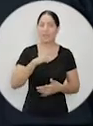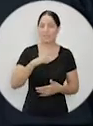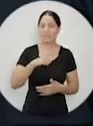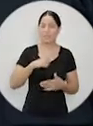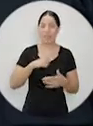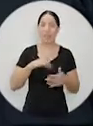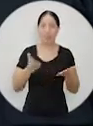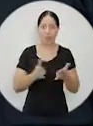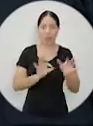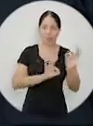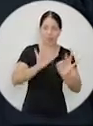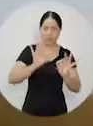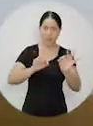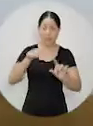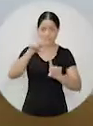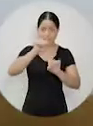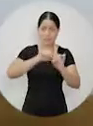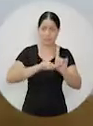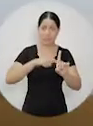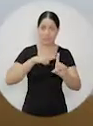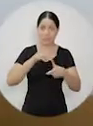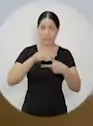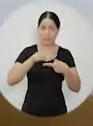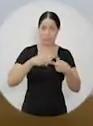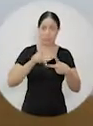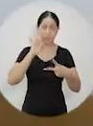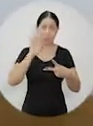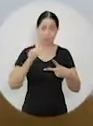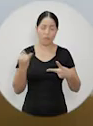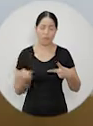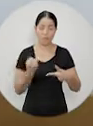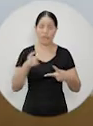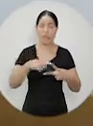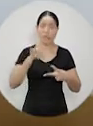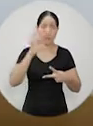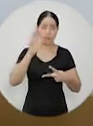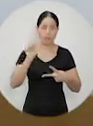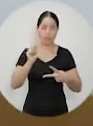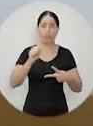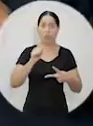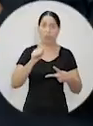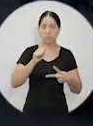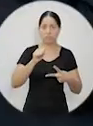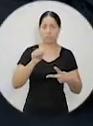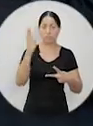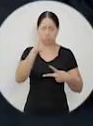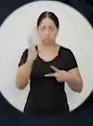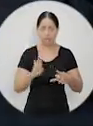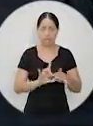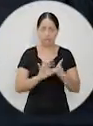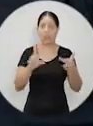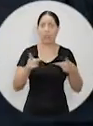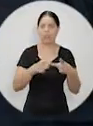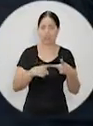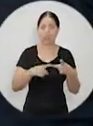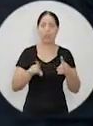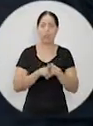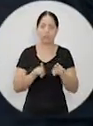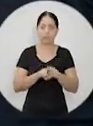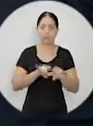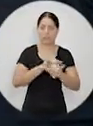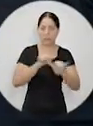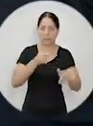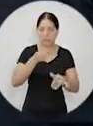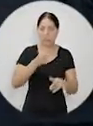programa justamente porque neste mês são comemoradas duas datas importantes para a imprensa. O Dia da Imprensa, o Dia Nacional da Imprensa, o Dia Nacional da Liberdade de Imprensa.